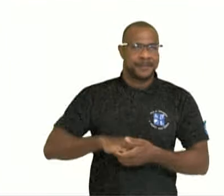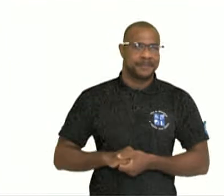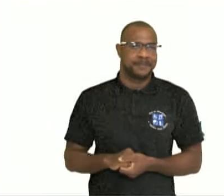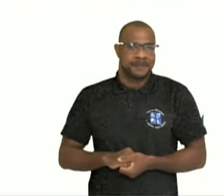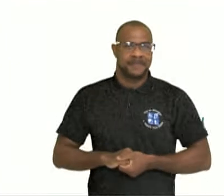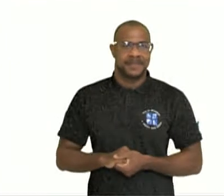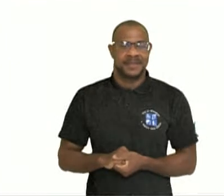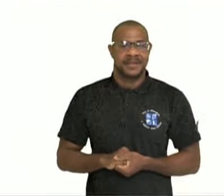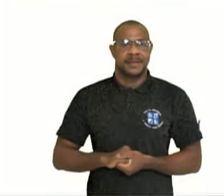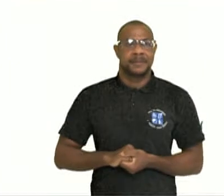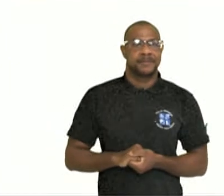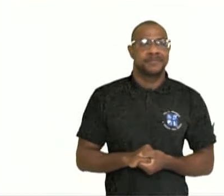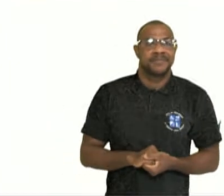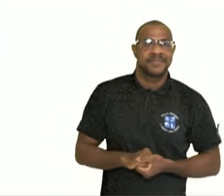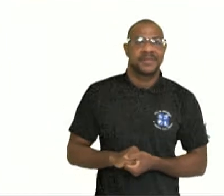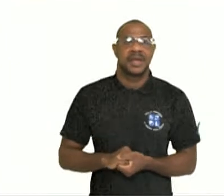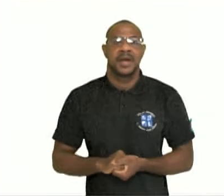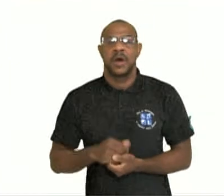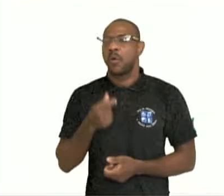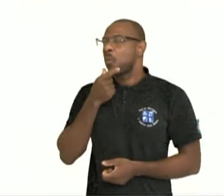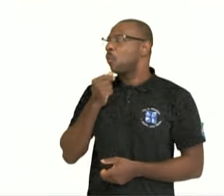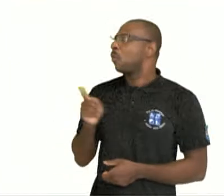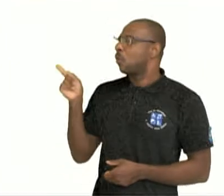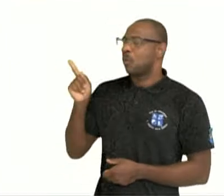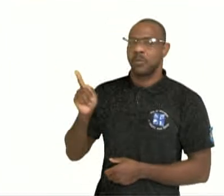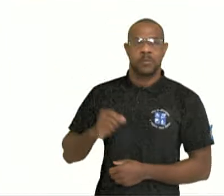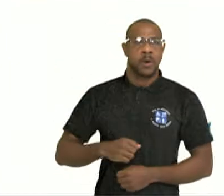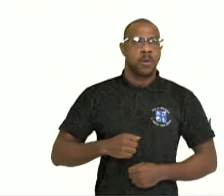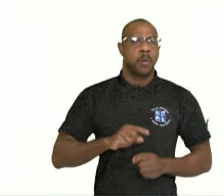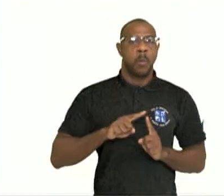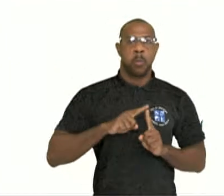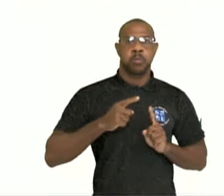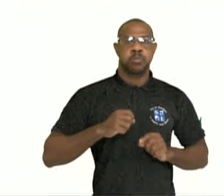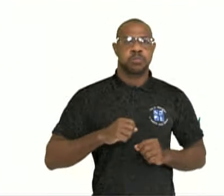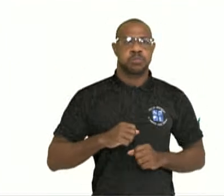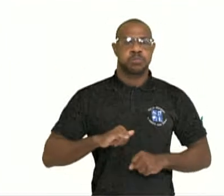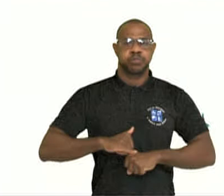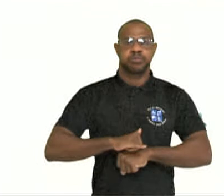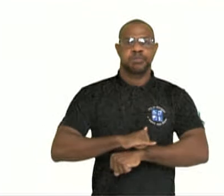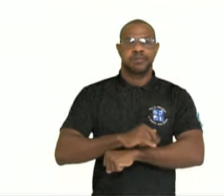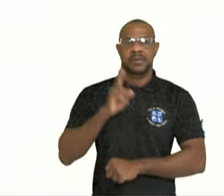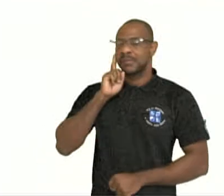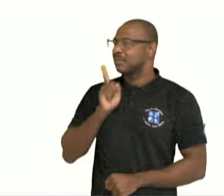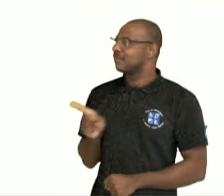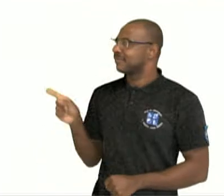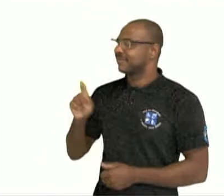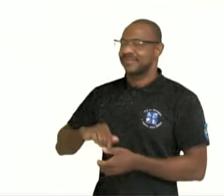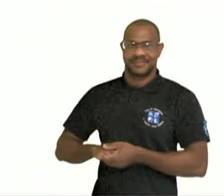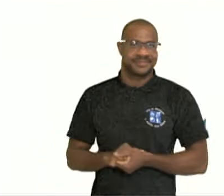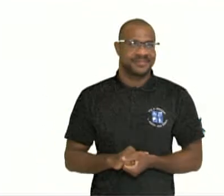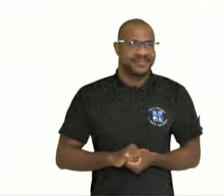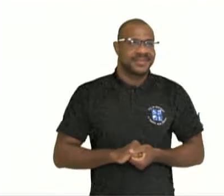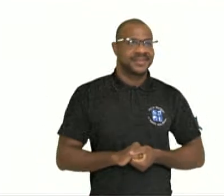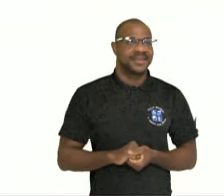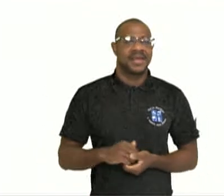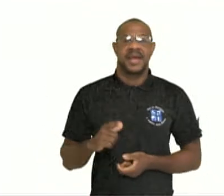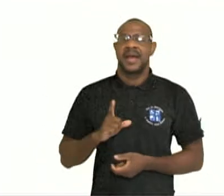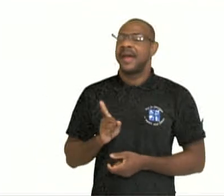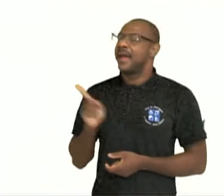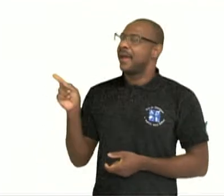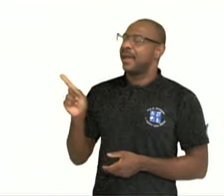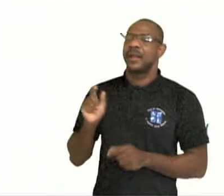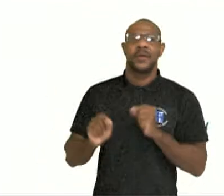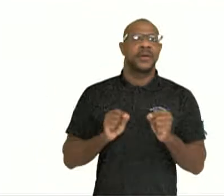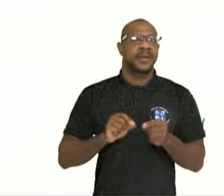Senhor Barriga, el dueño del pueblo, também cuida a su hijo ñoño casi solo. Presumiblemente,